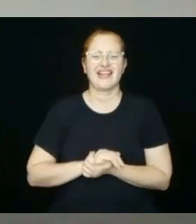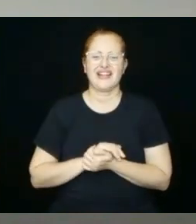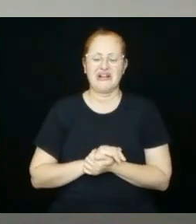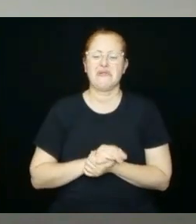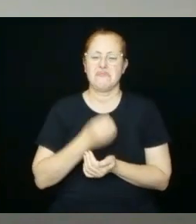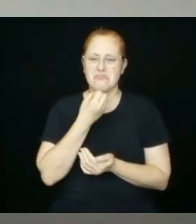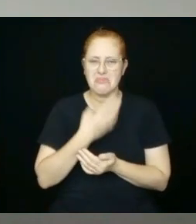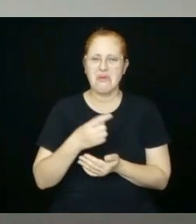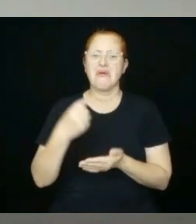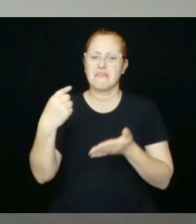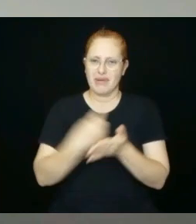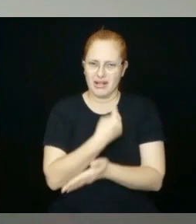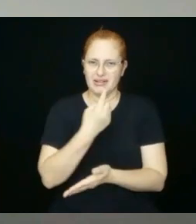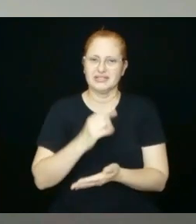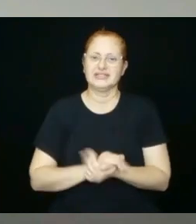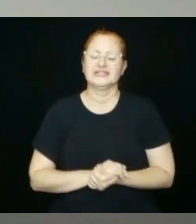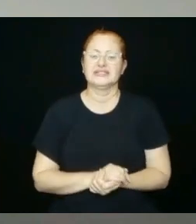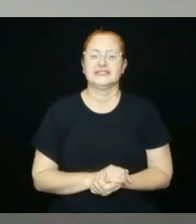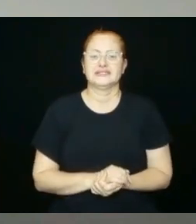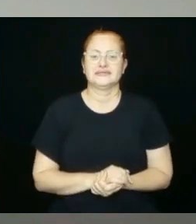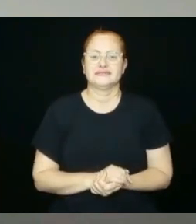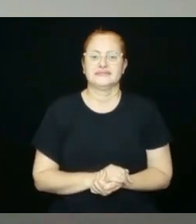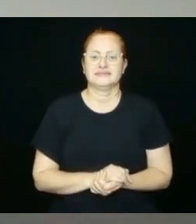boa essa pergunta, viu?